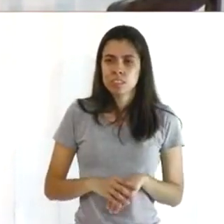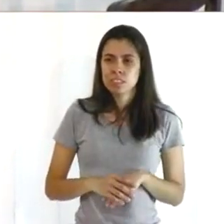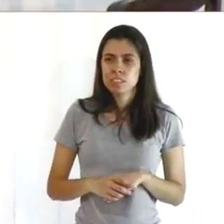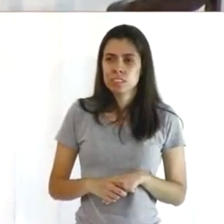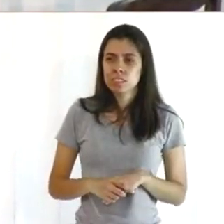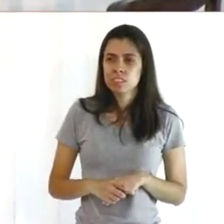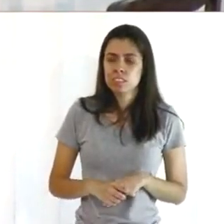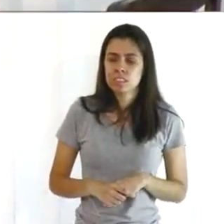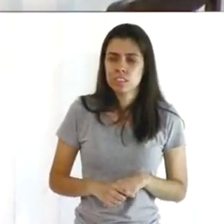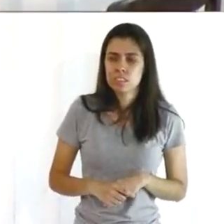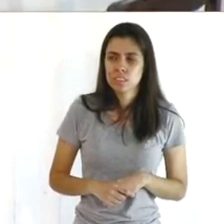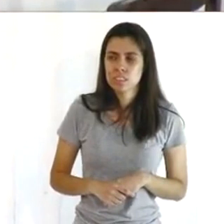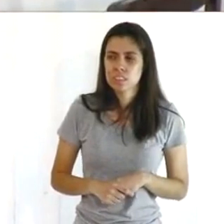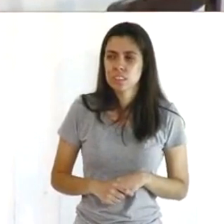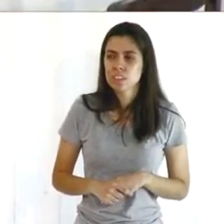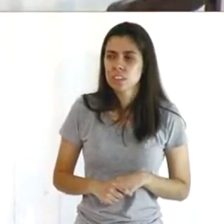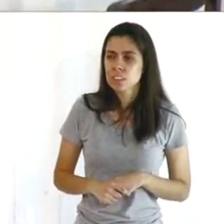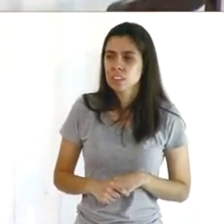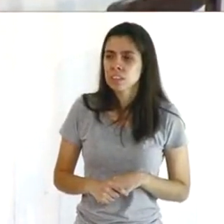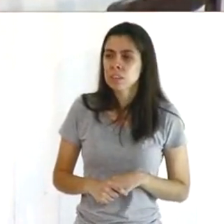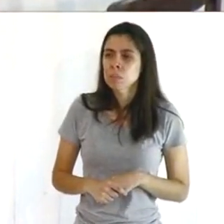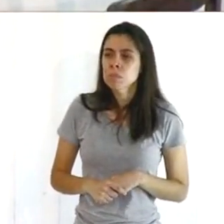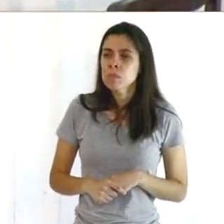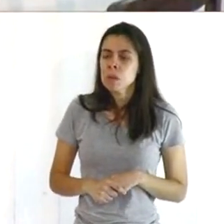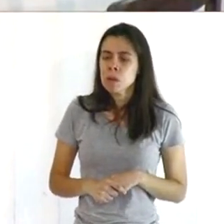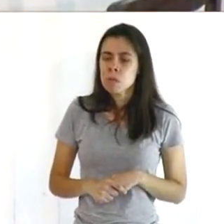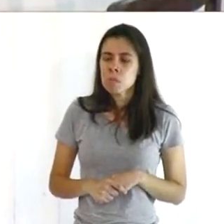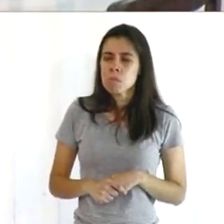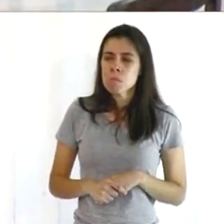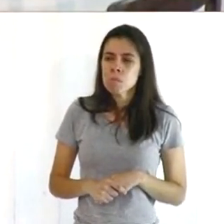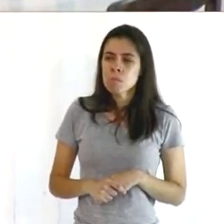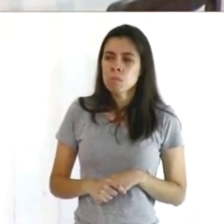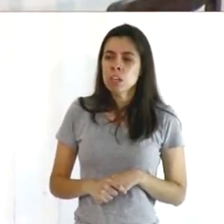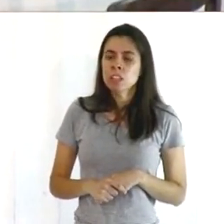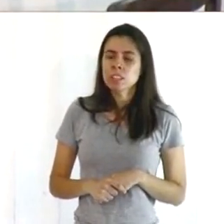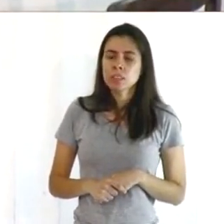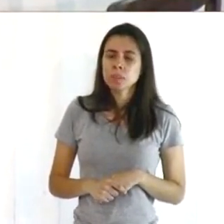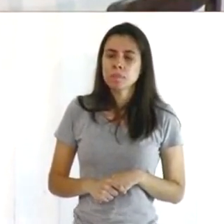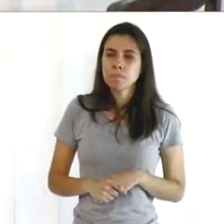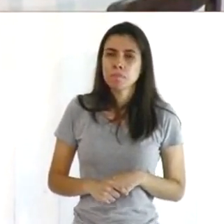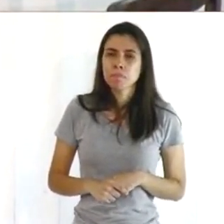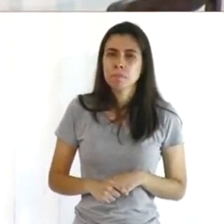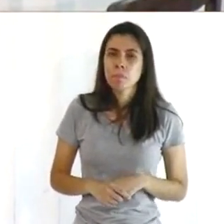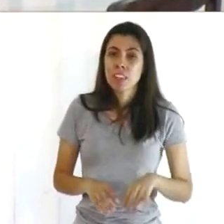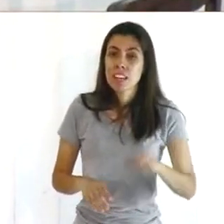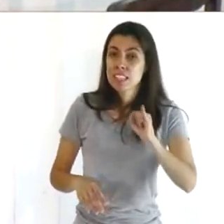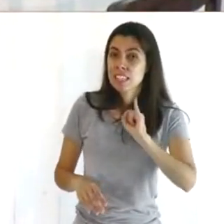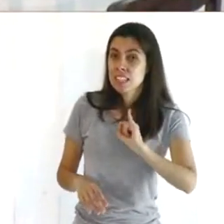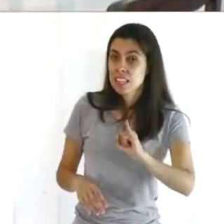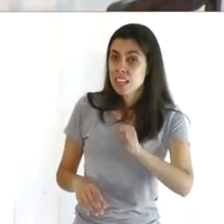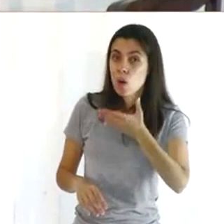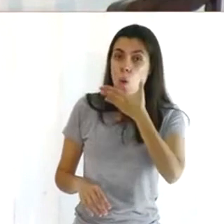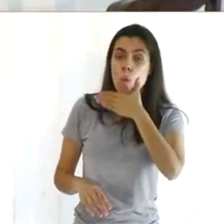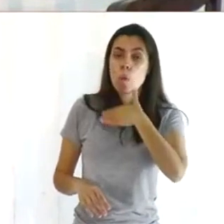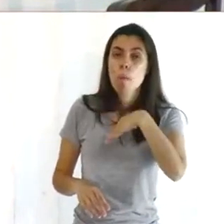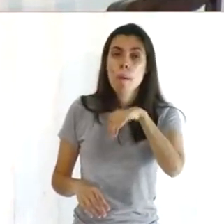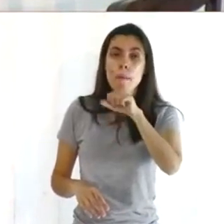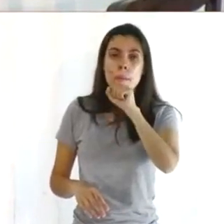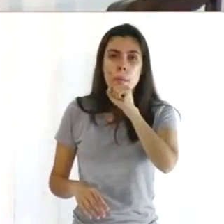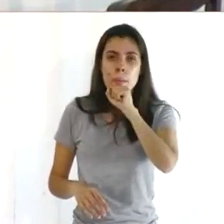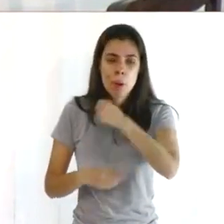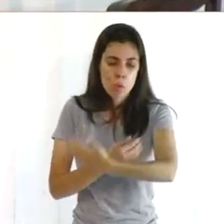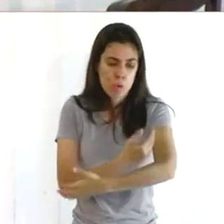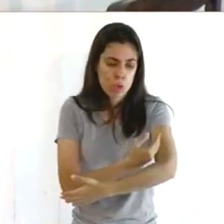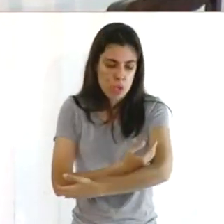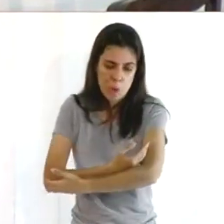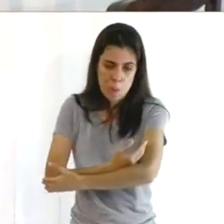esse seu filho? E aí ele tenta dizer, talvez seja impossível isso, mas ele diz: ainda que uma mãe venha fazer isso e despreze o